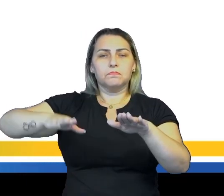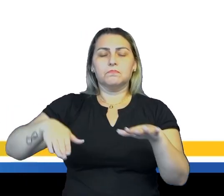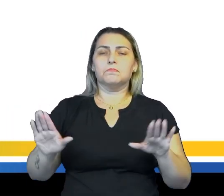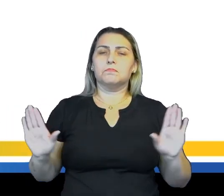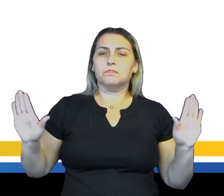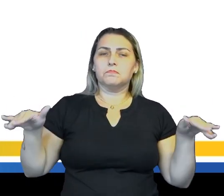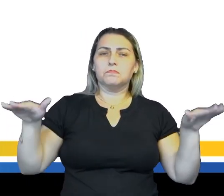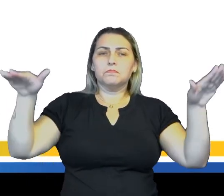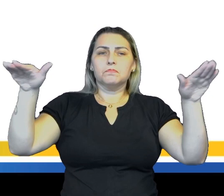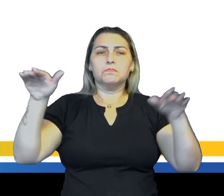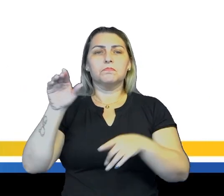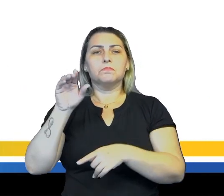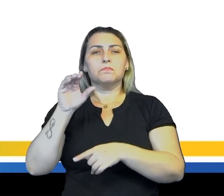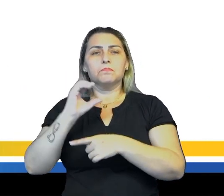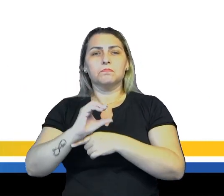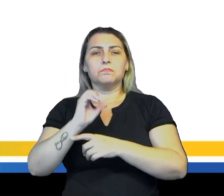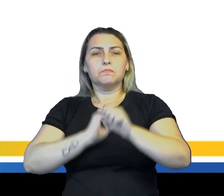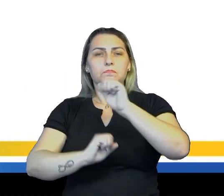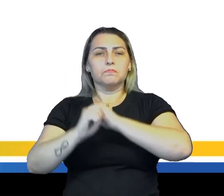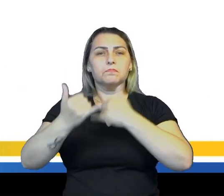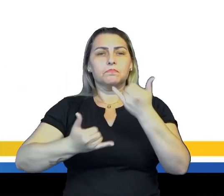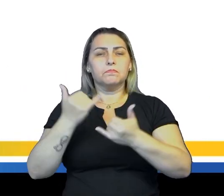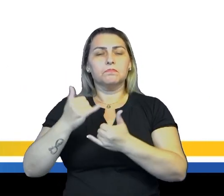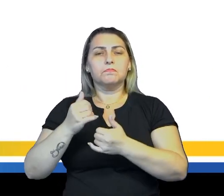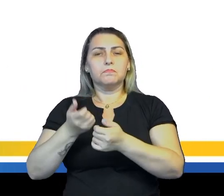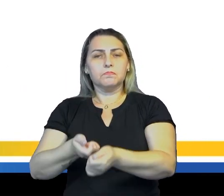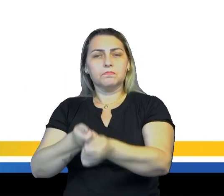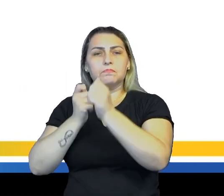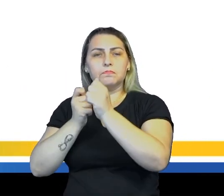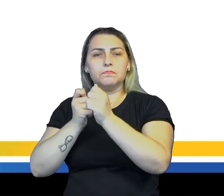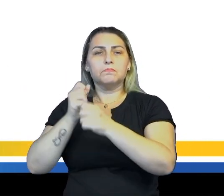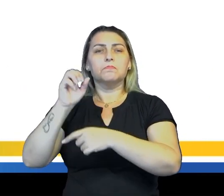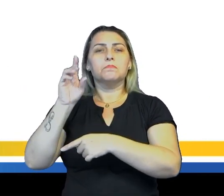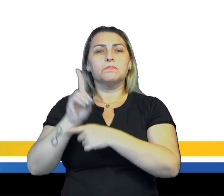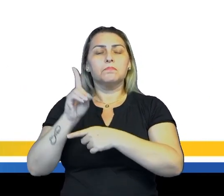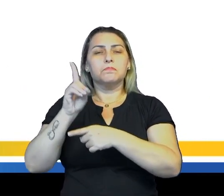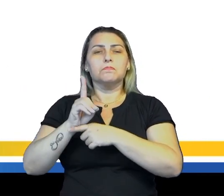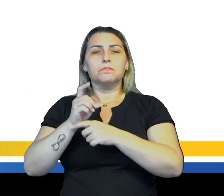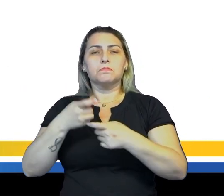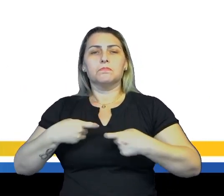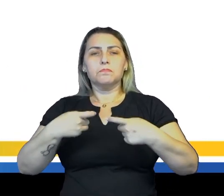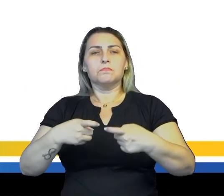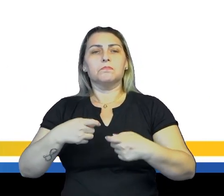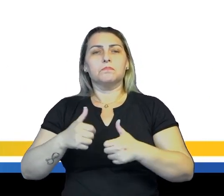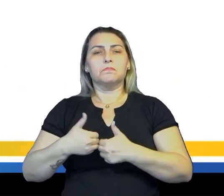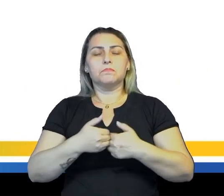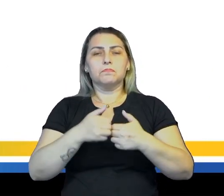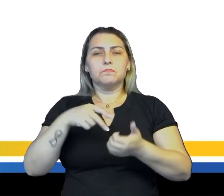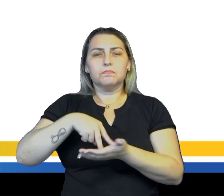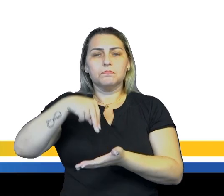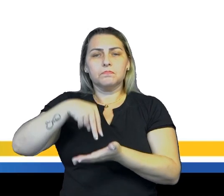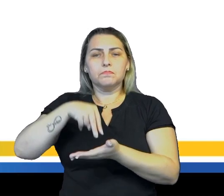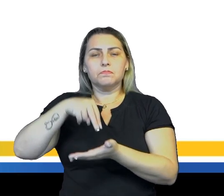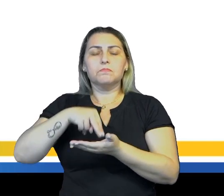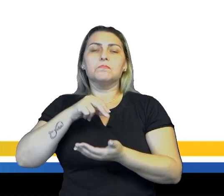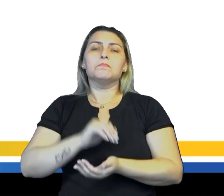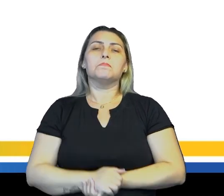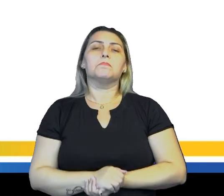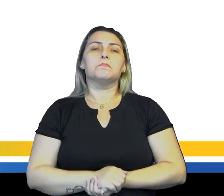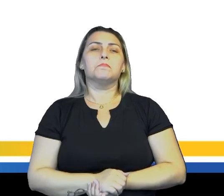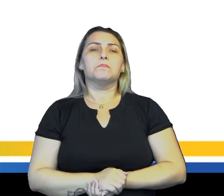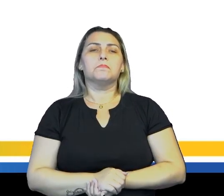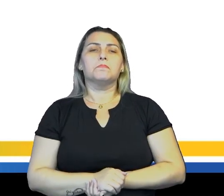B dançar nadar voar a alternativa c lutar brincar e caçar e de guerrear jogar e pular essa